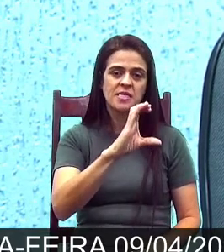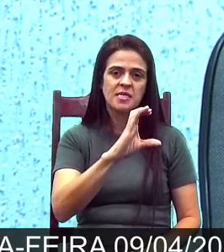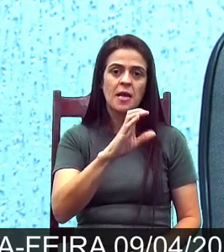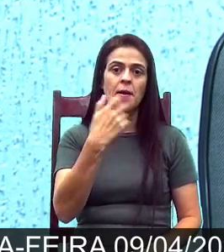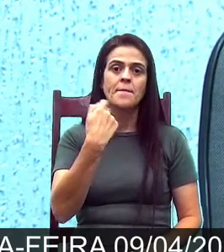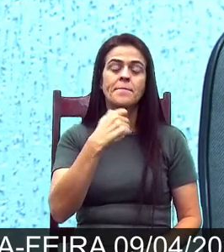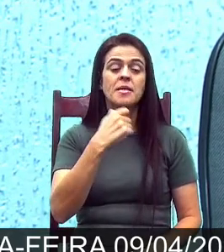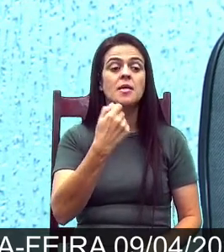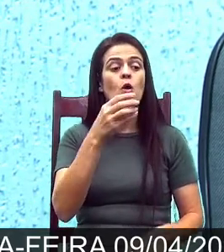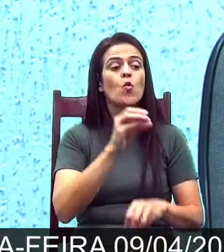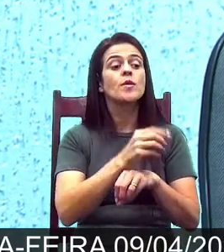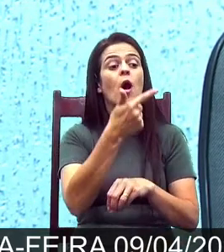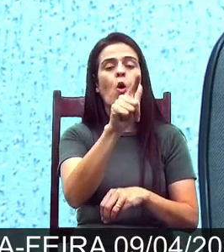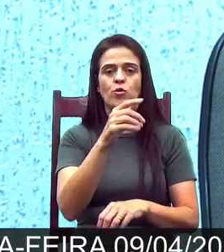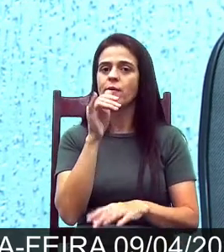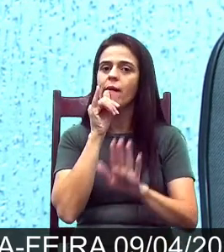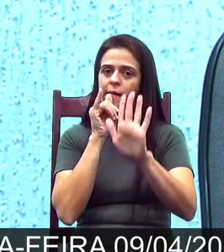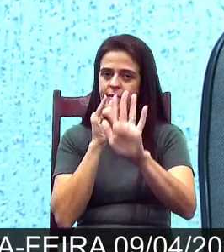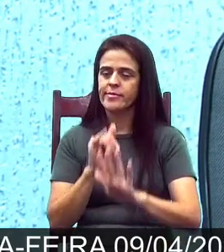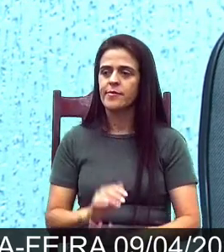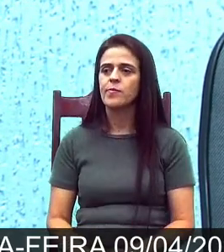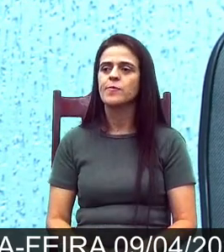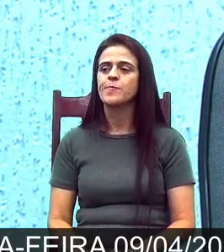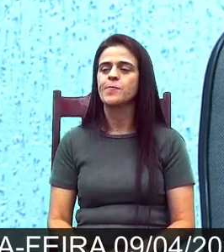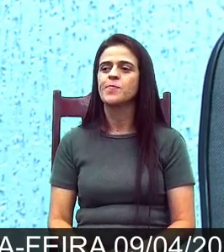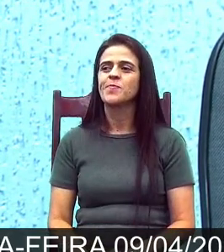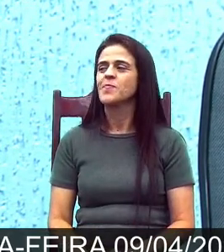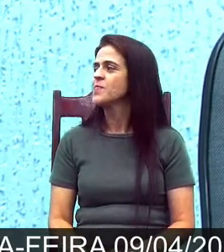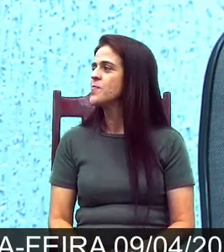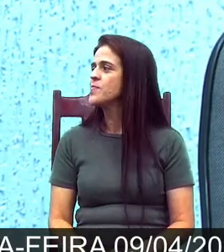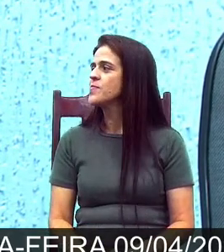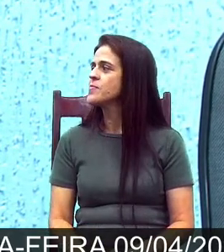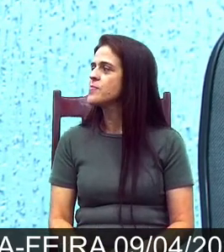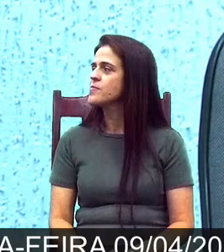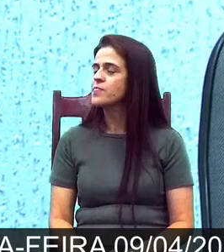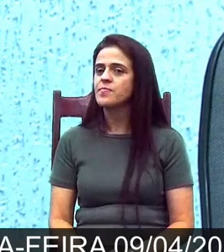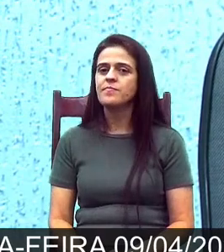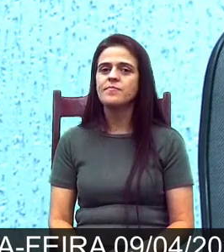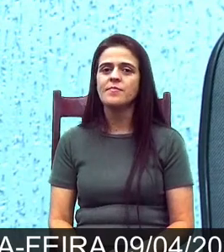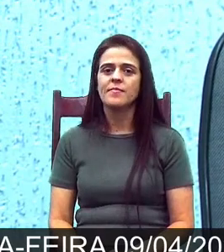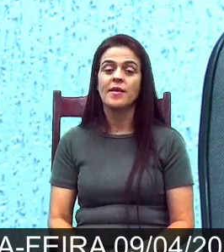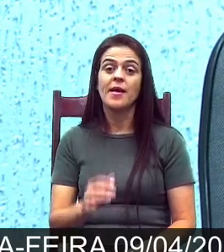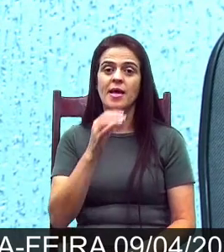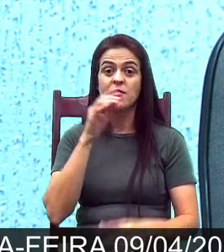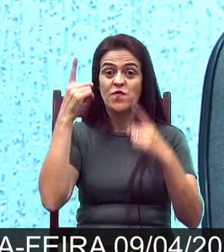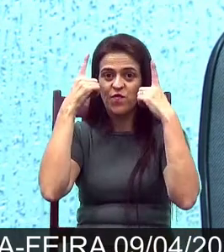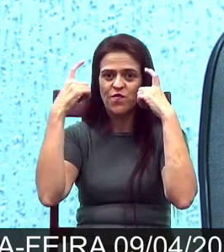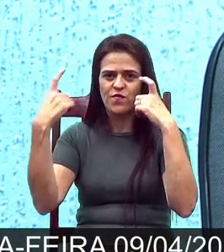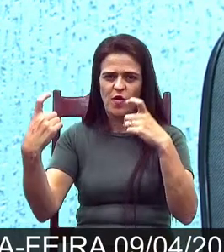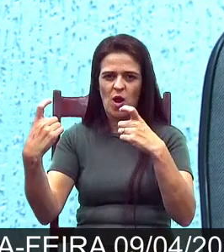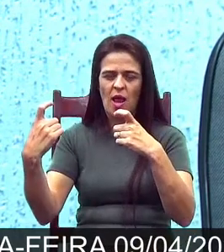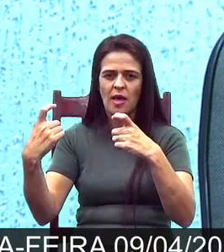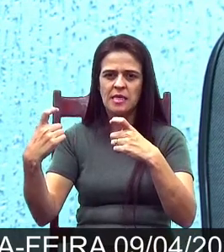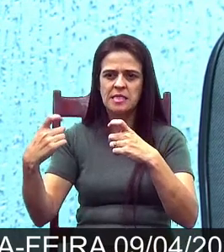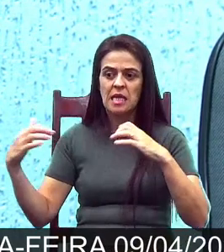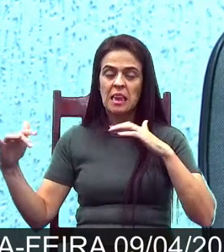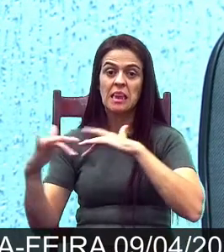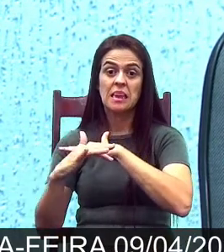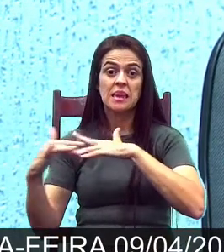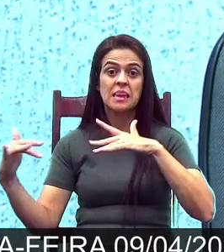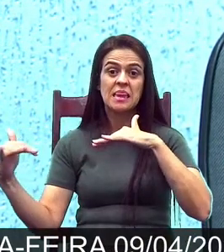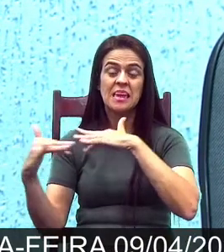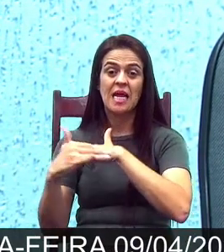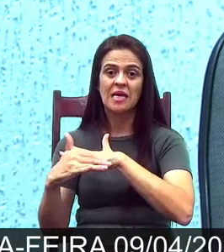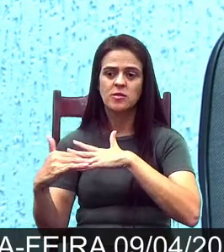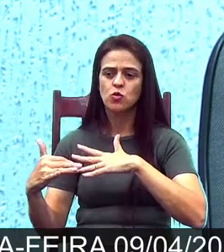outras prioridades, como, por exemplo, a questão da violência no trânsito em relação à questão da